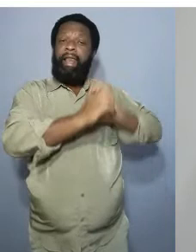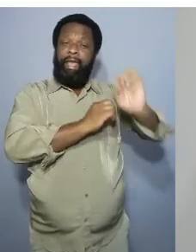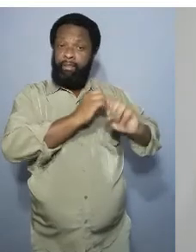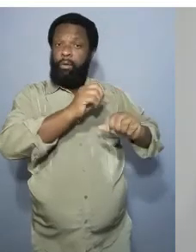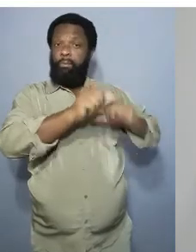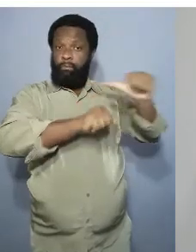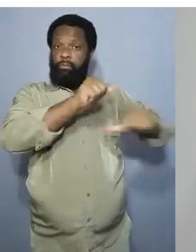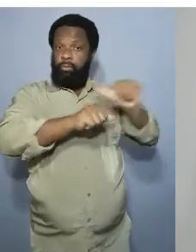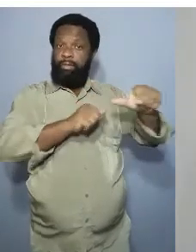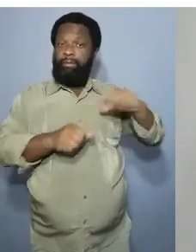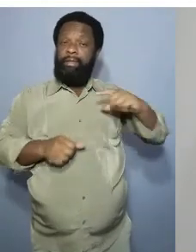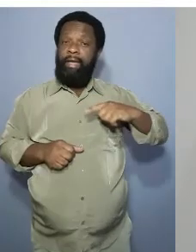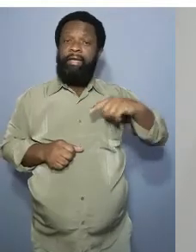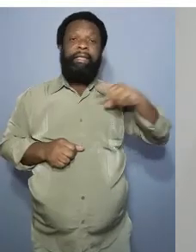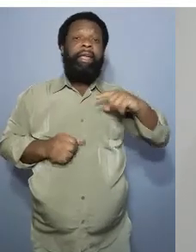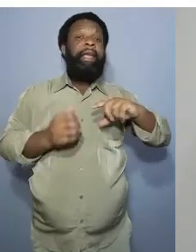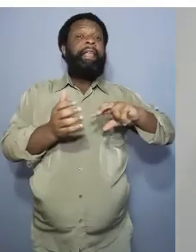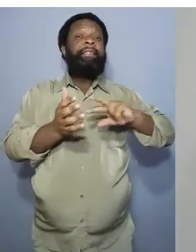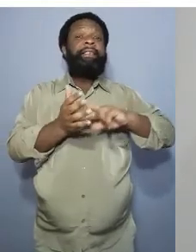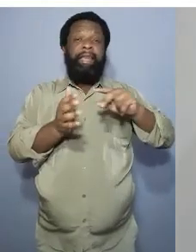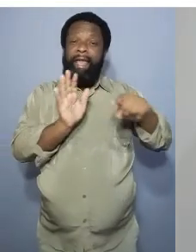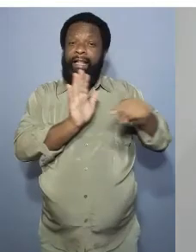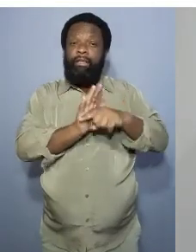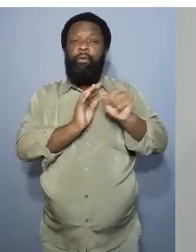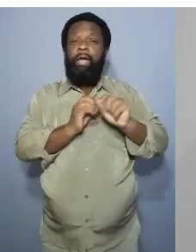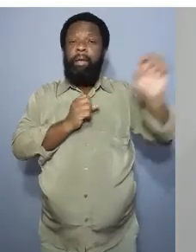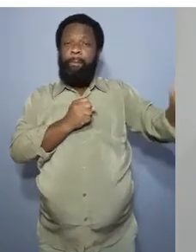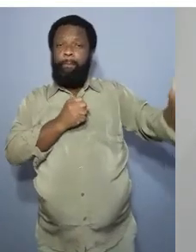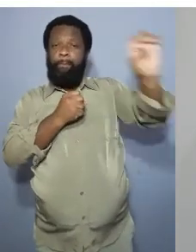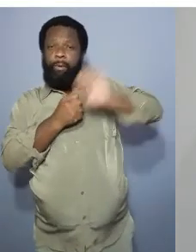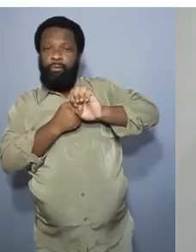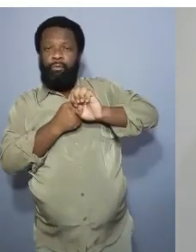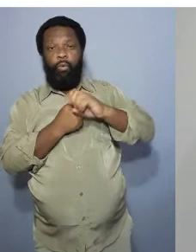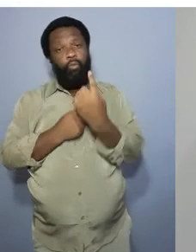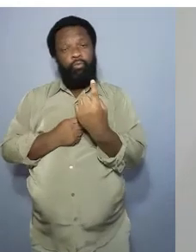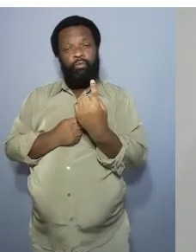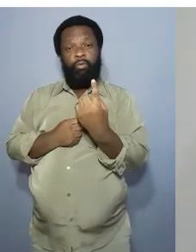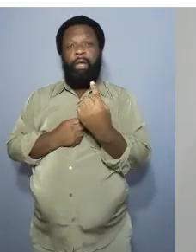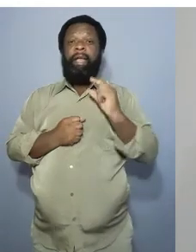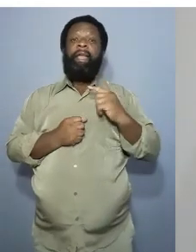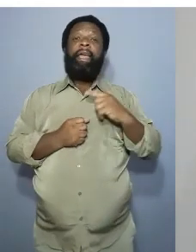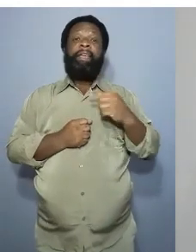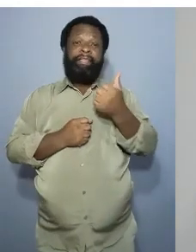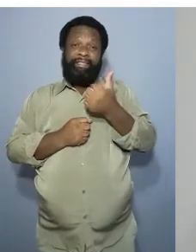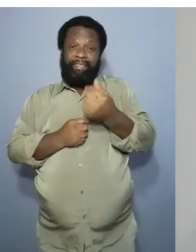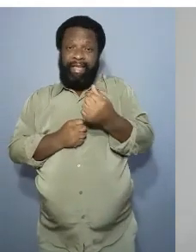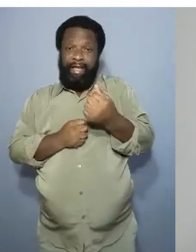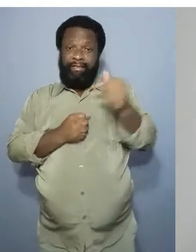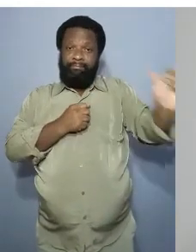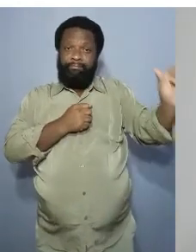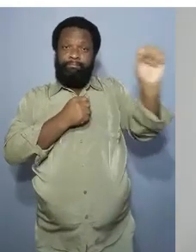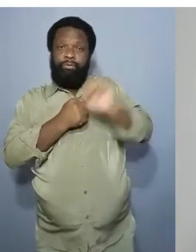elétrons vai variar. Como a gente falou, quem fica negativo significa que ganhou elétrons. Nesse caso, ele ganhou 1. Então, se ele tinha 17, aqui ele vai